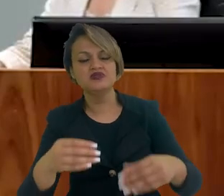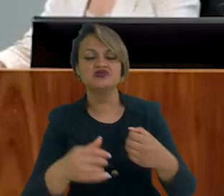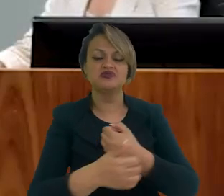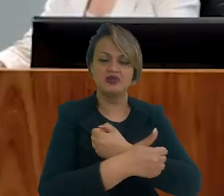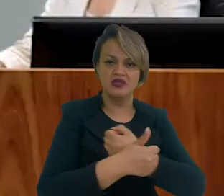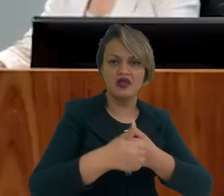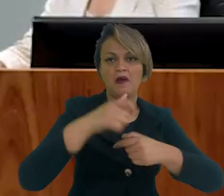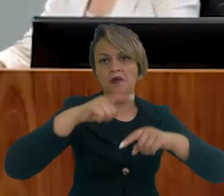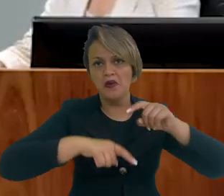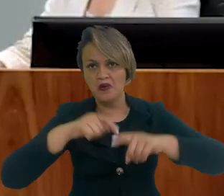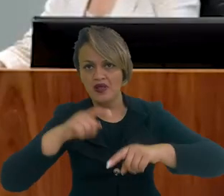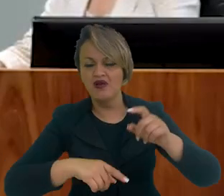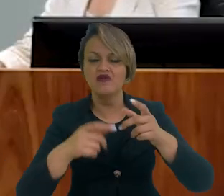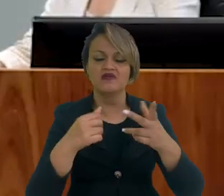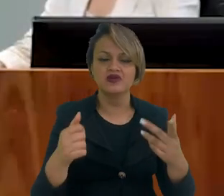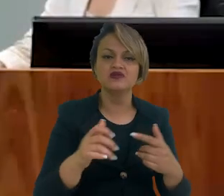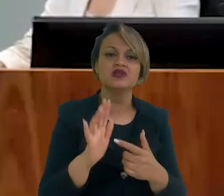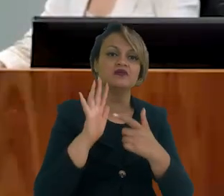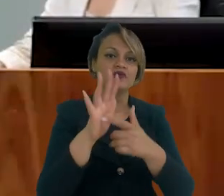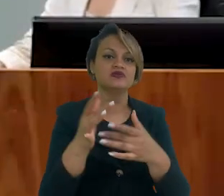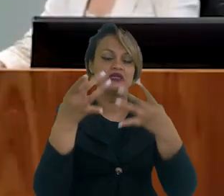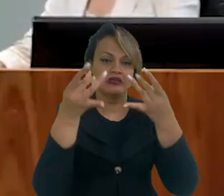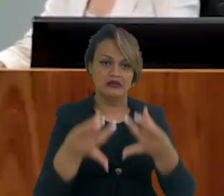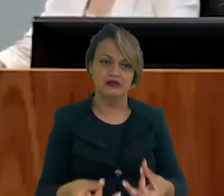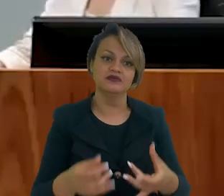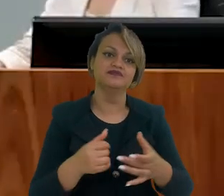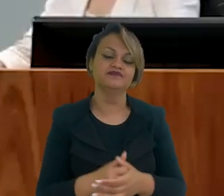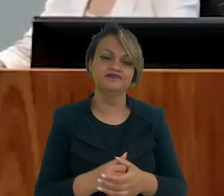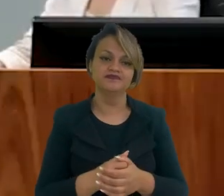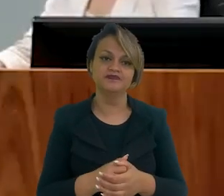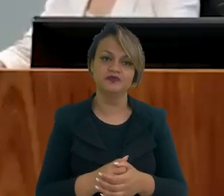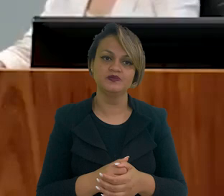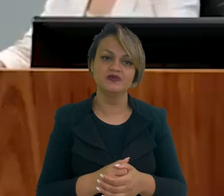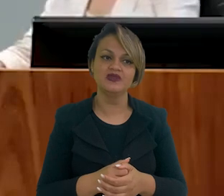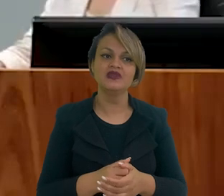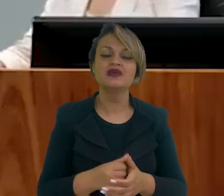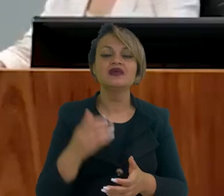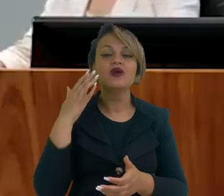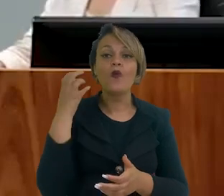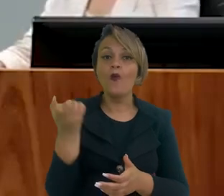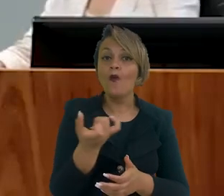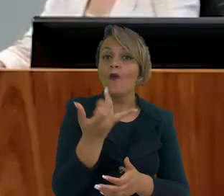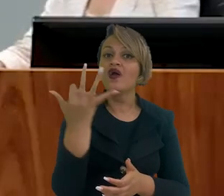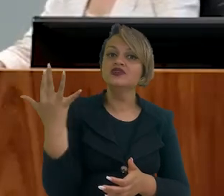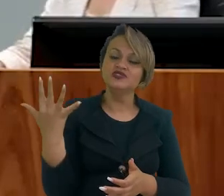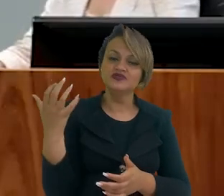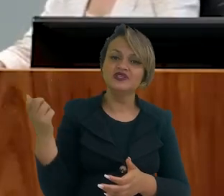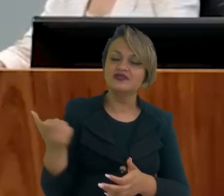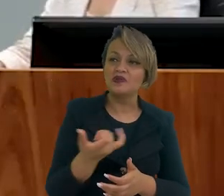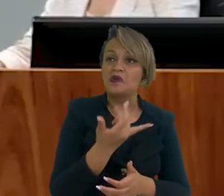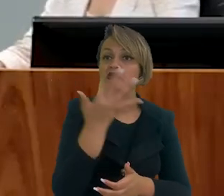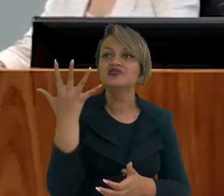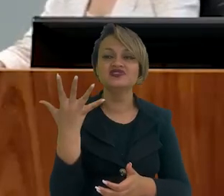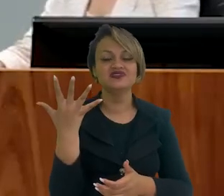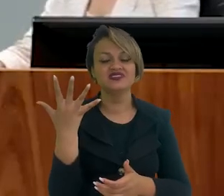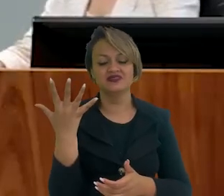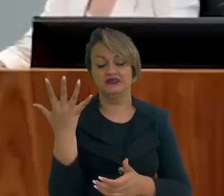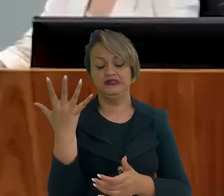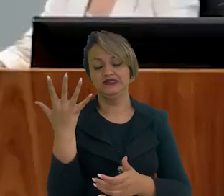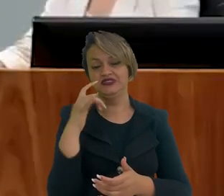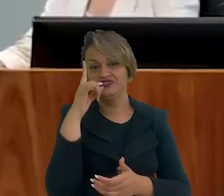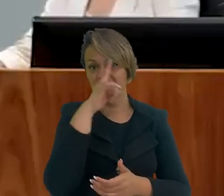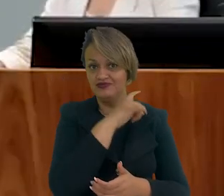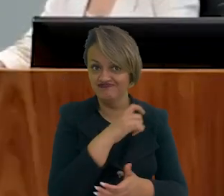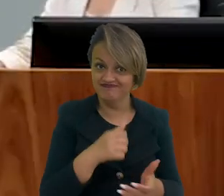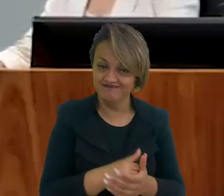942 pode ser toda a extensão do dano né seja material moral uma classificação que se apresente a isso